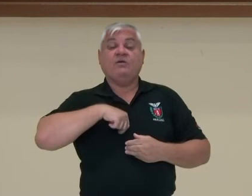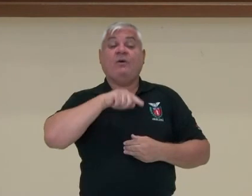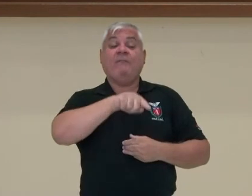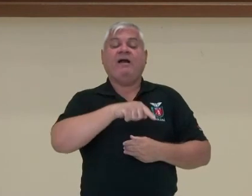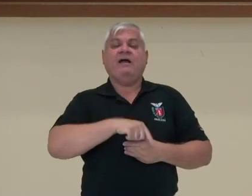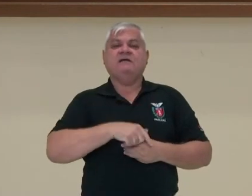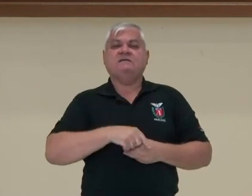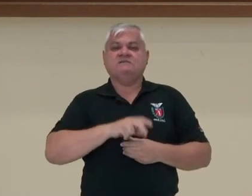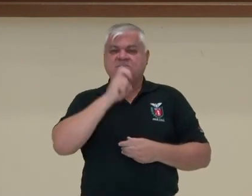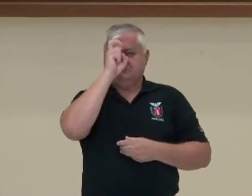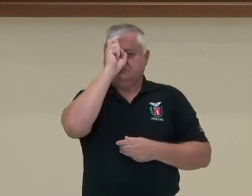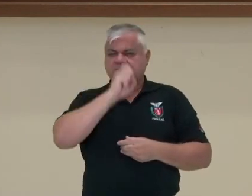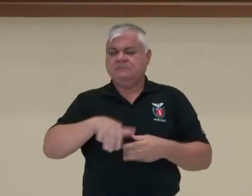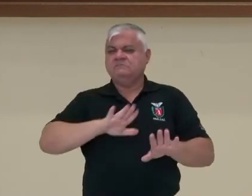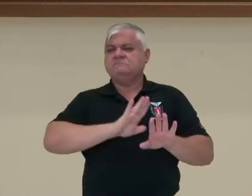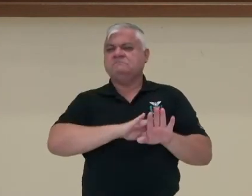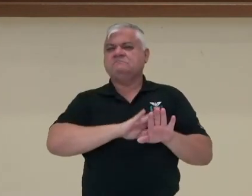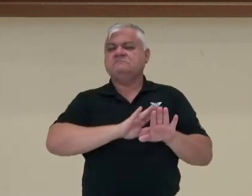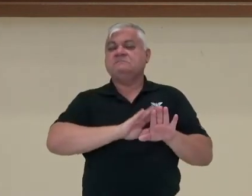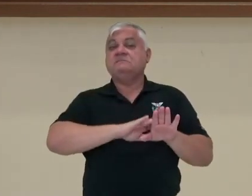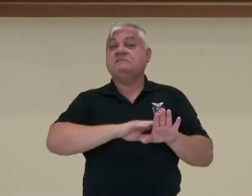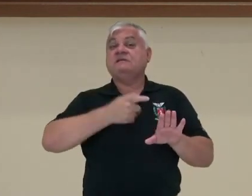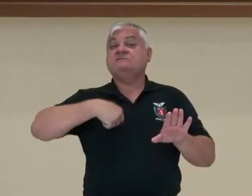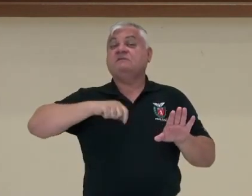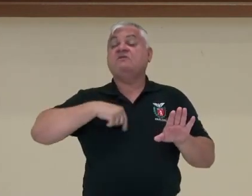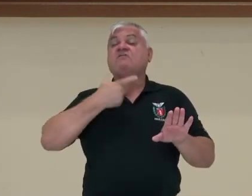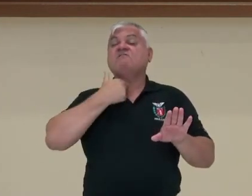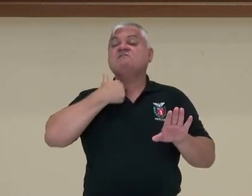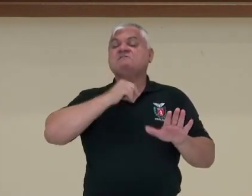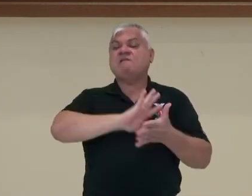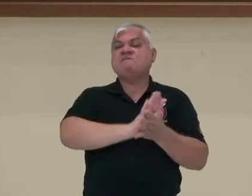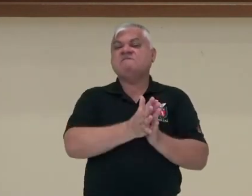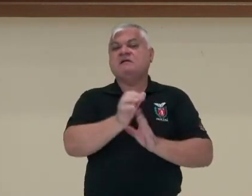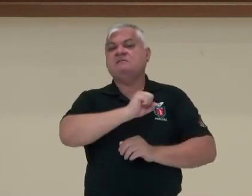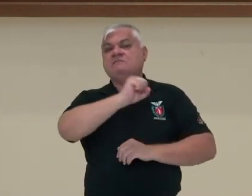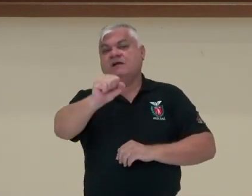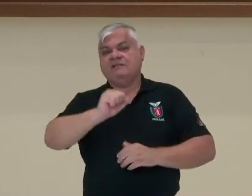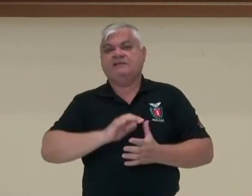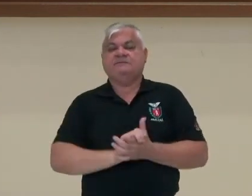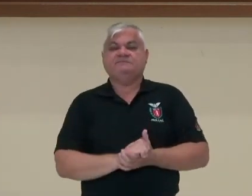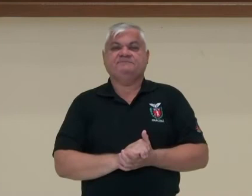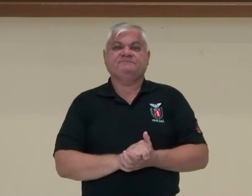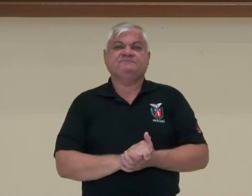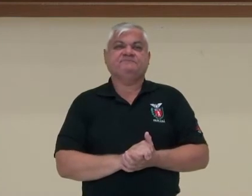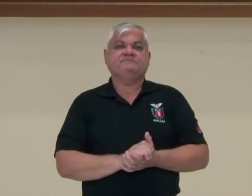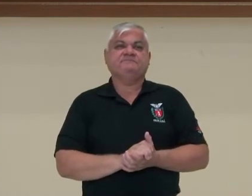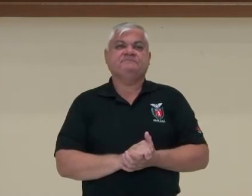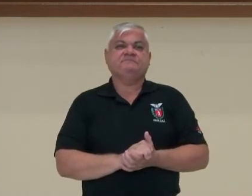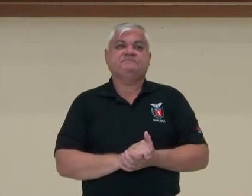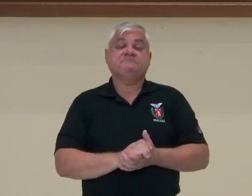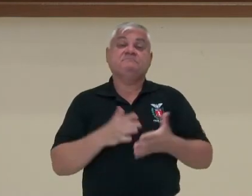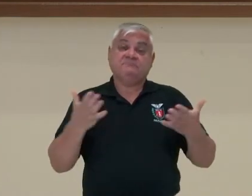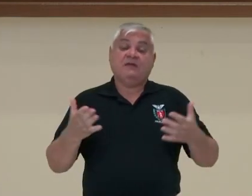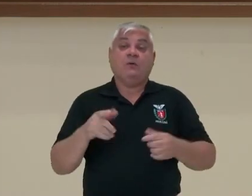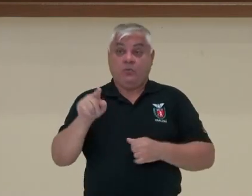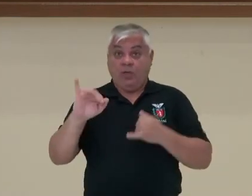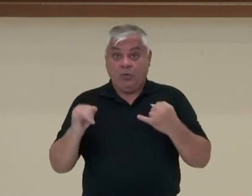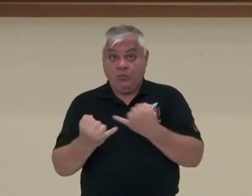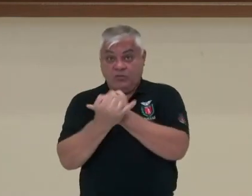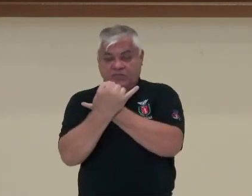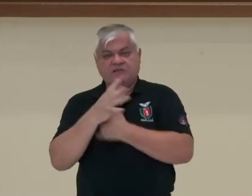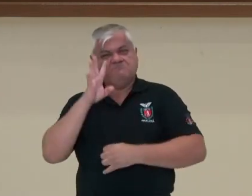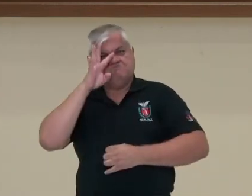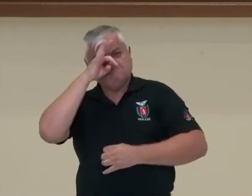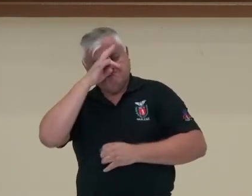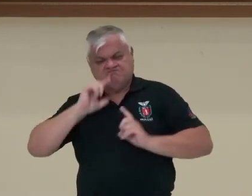a intenção era dominar e matar esses líderes que os receberam bem. Tá? E veja a resistência também, que vai então